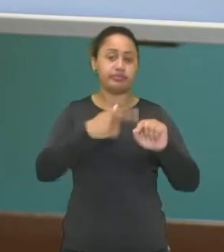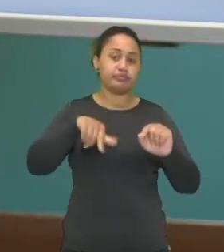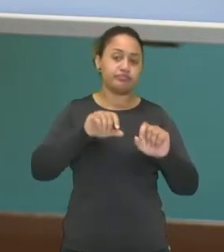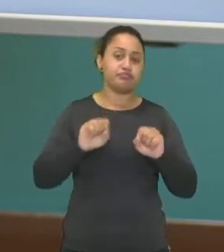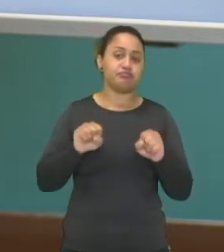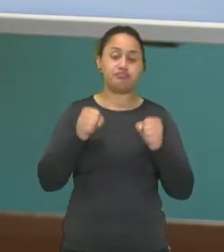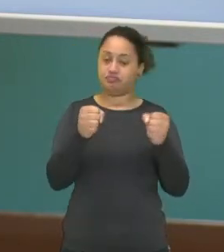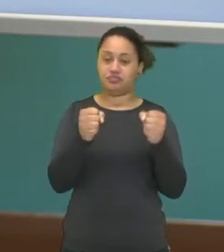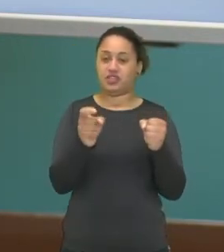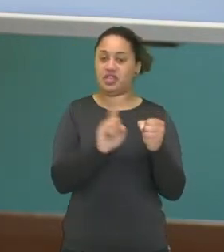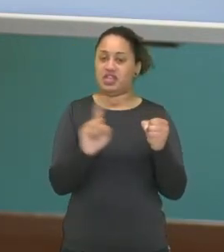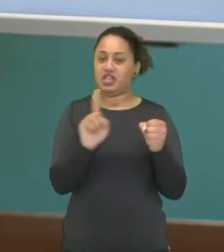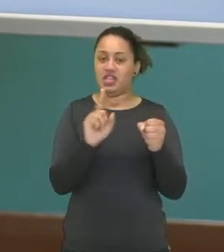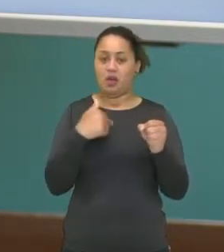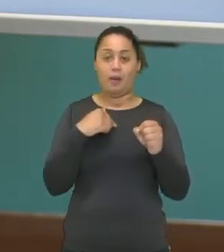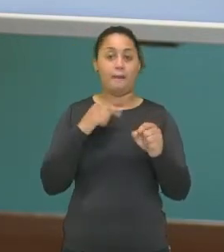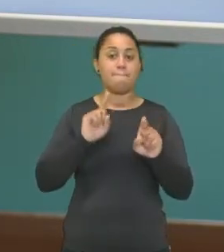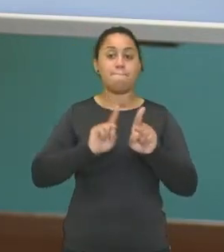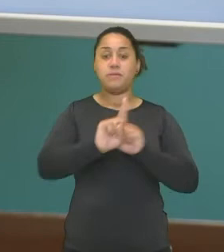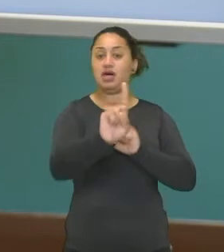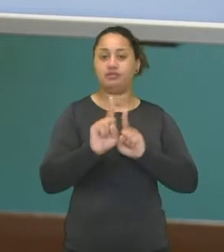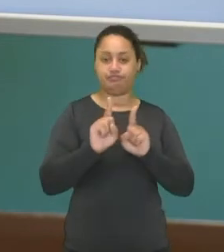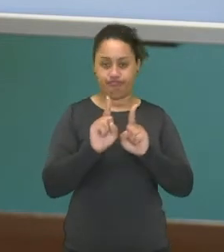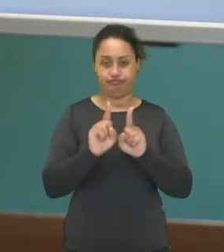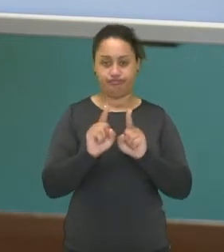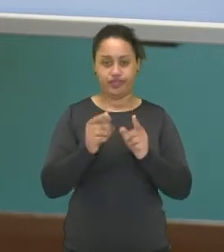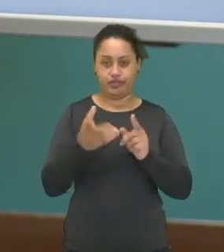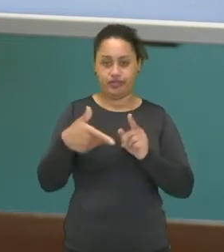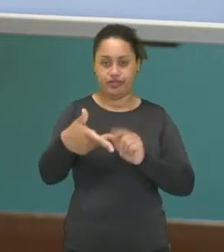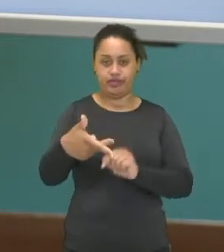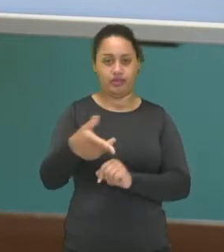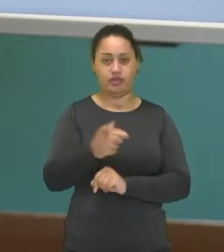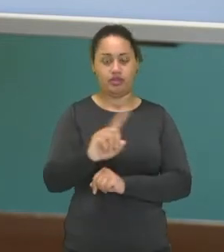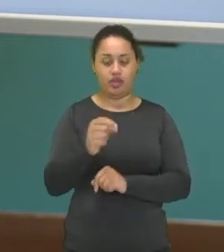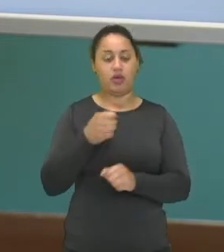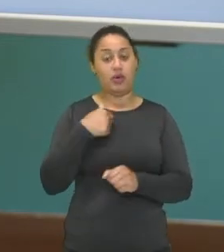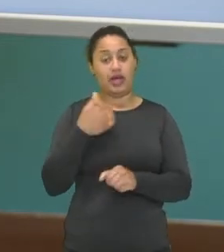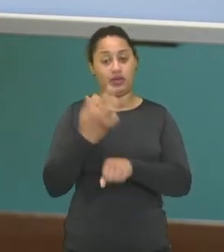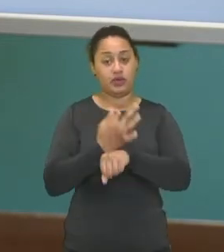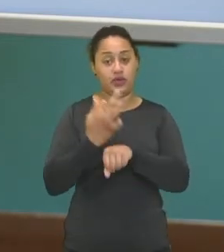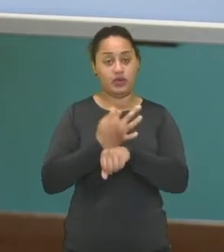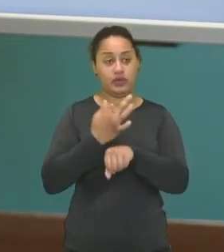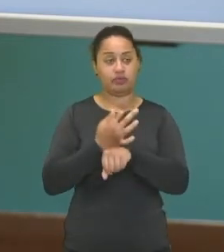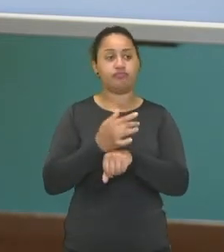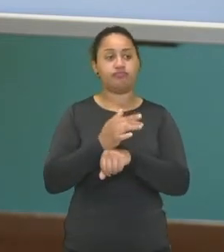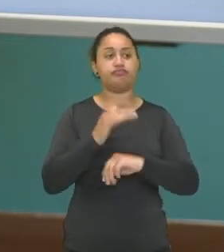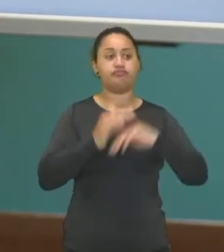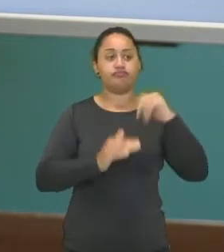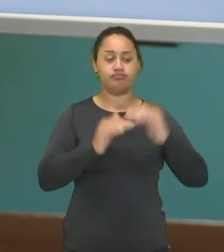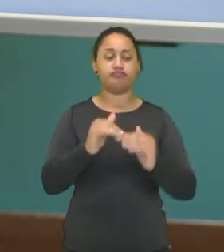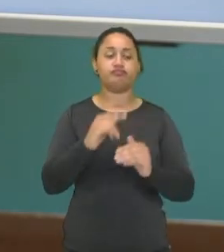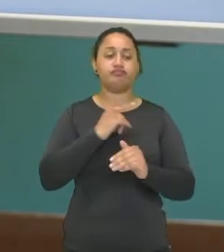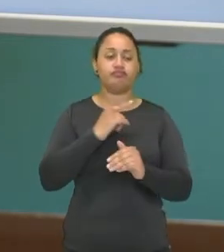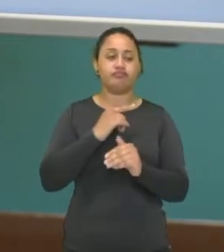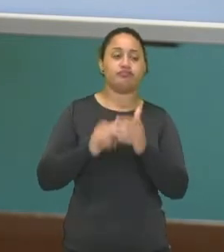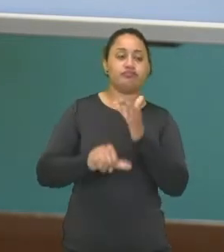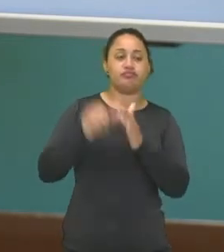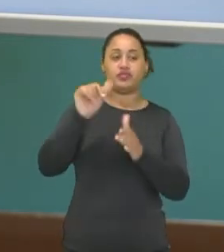e não pela explosão muscular, pela velocidade. Essas provas foram disputadas pela primeira vez